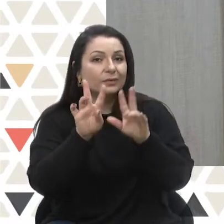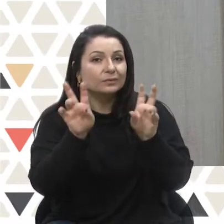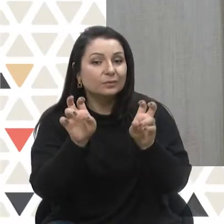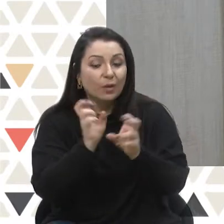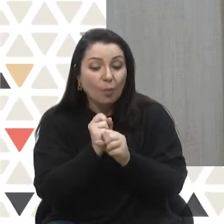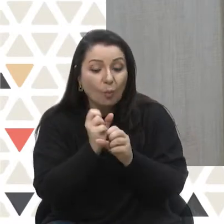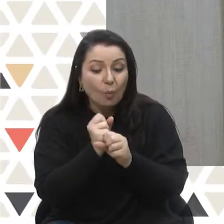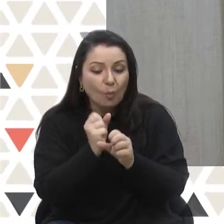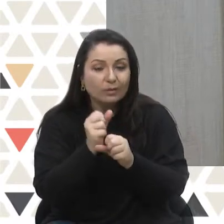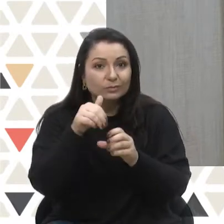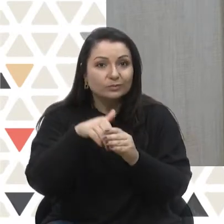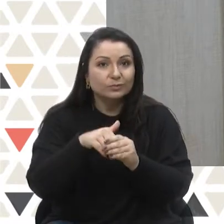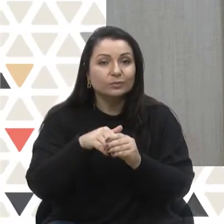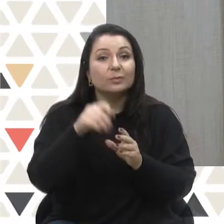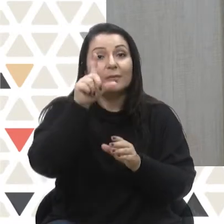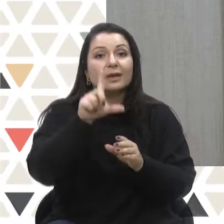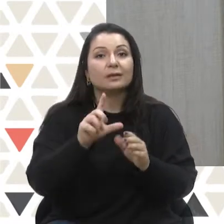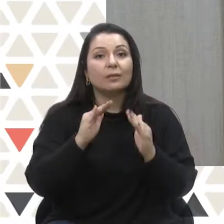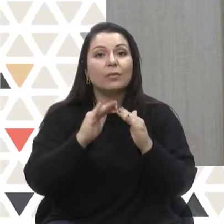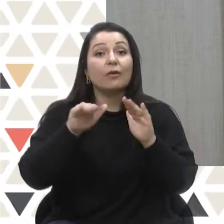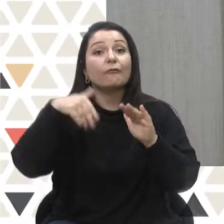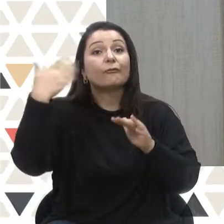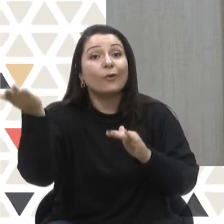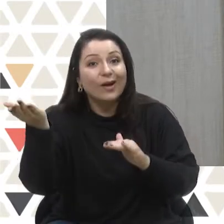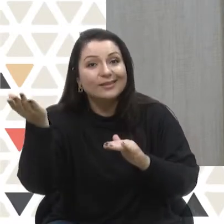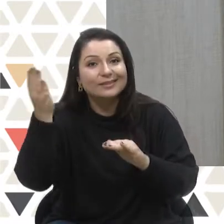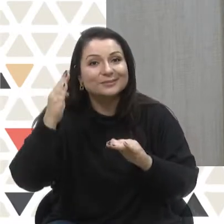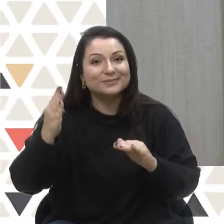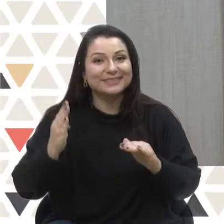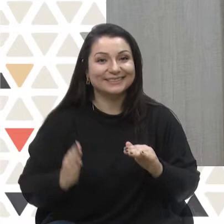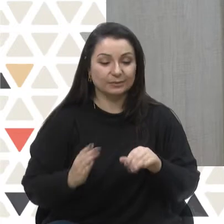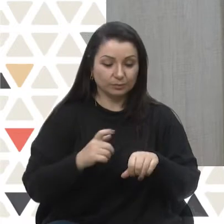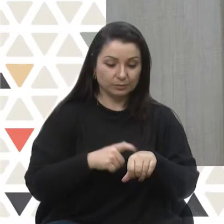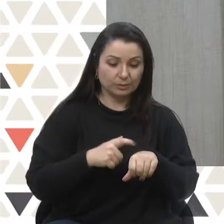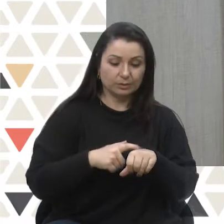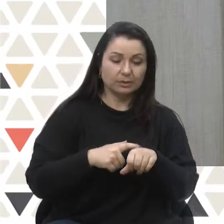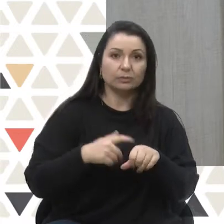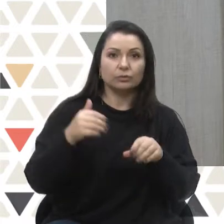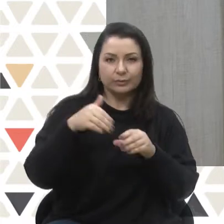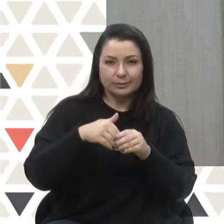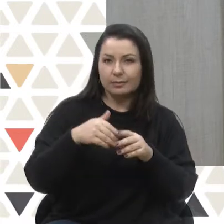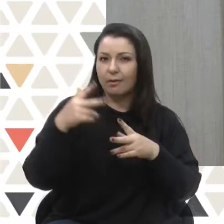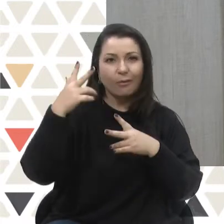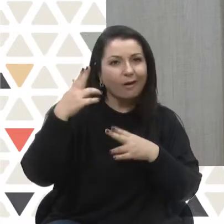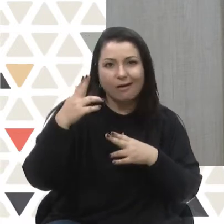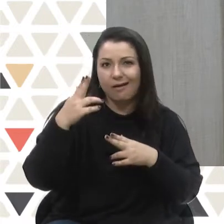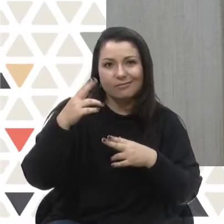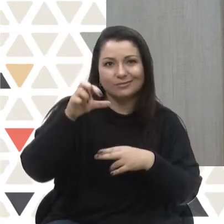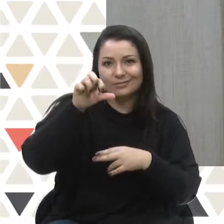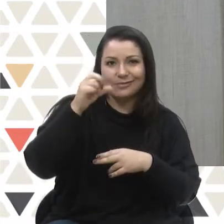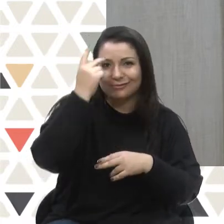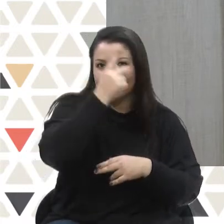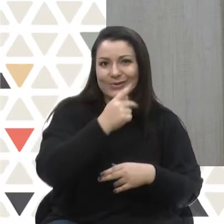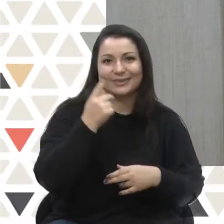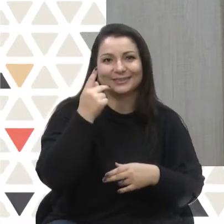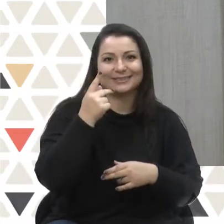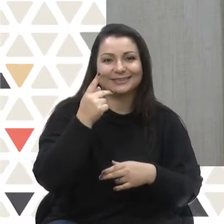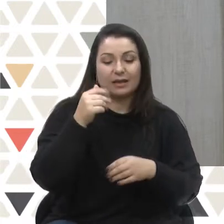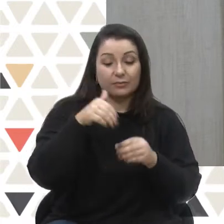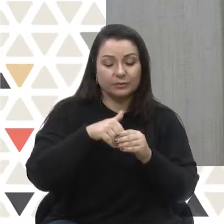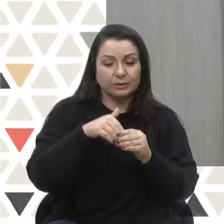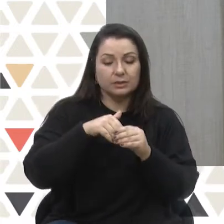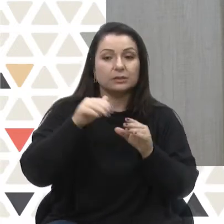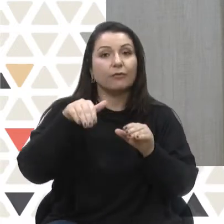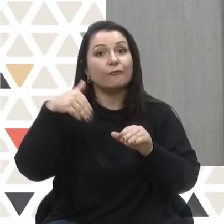outra informação bacan hoje é sobre a contagem dos votos para quem mora fora do Brasil o tempo de votação